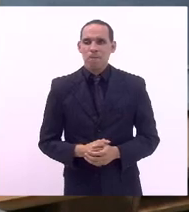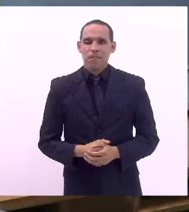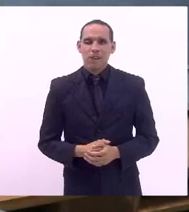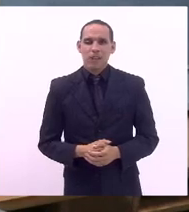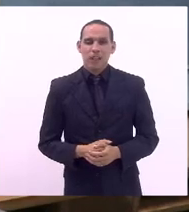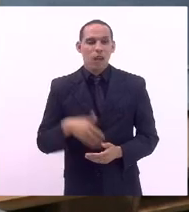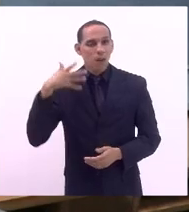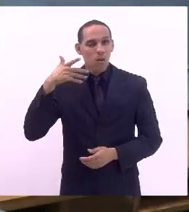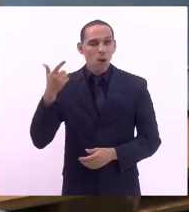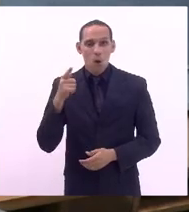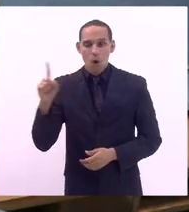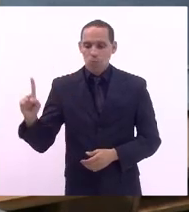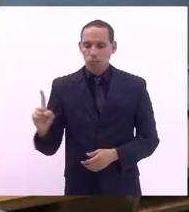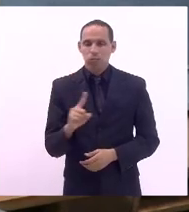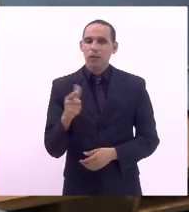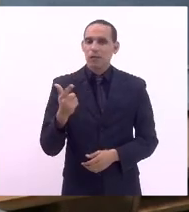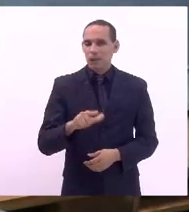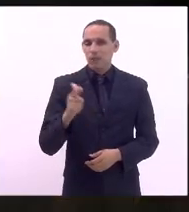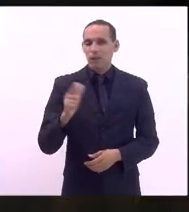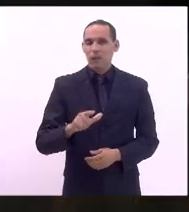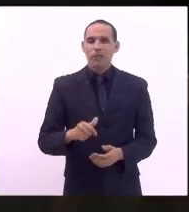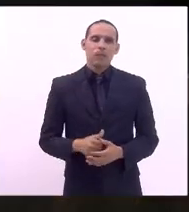Não havendo mais oradores inscritos,